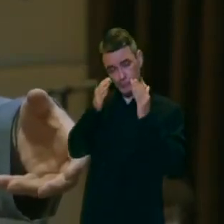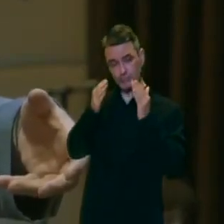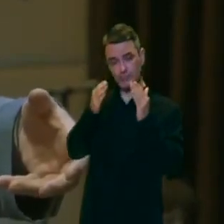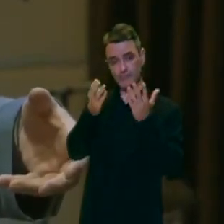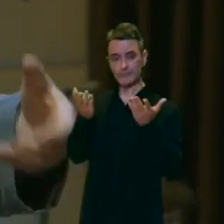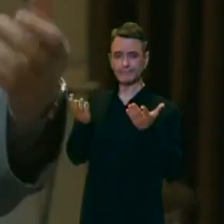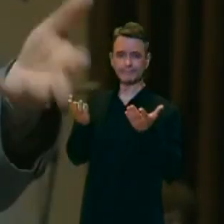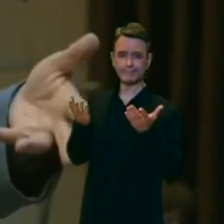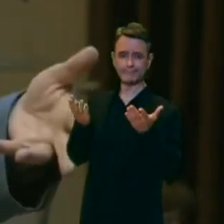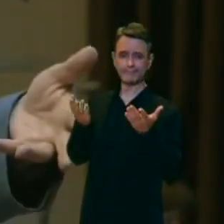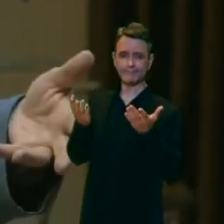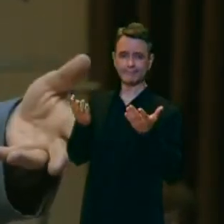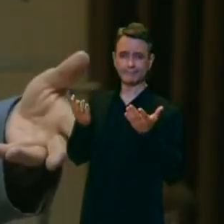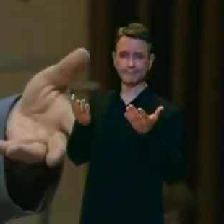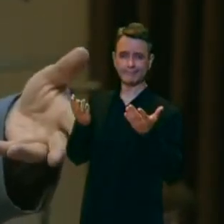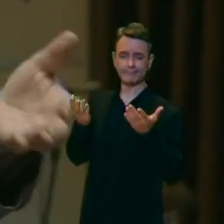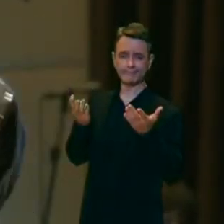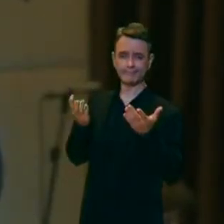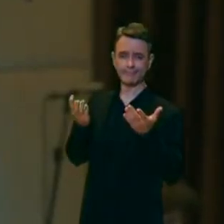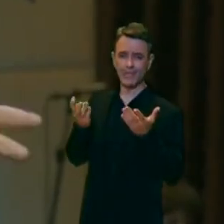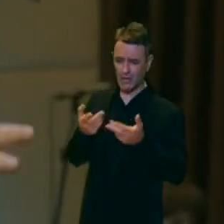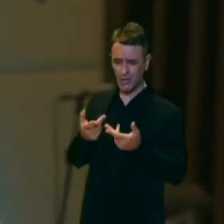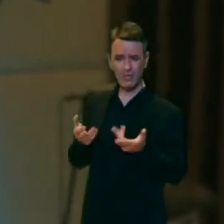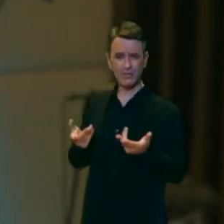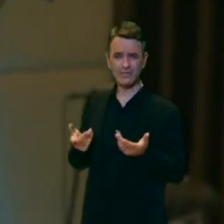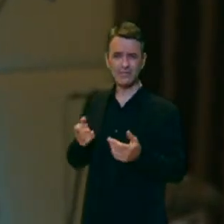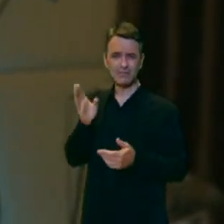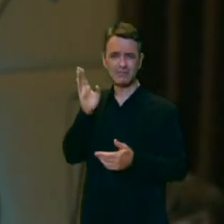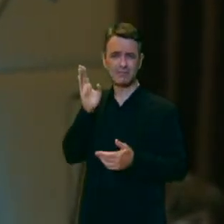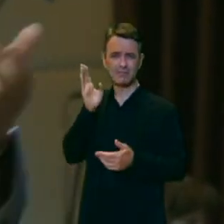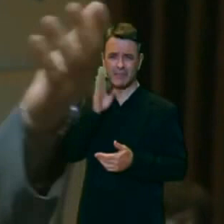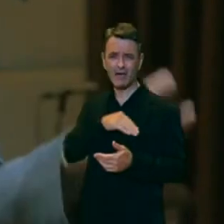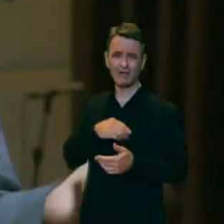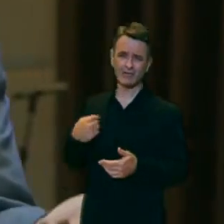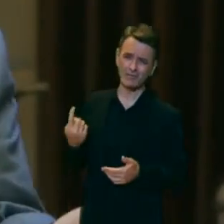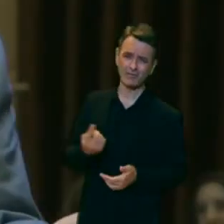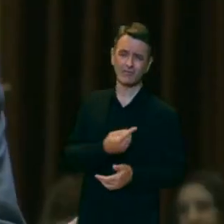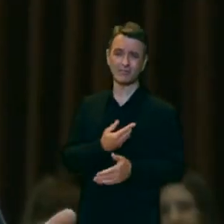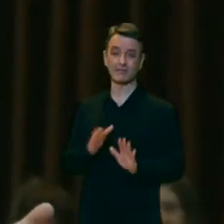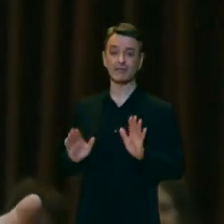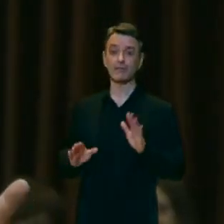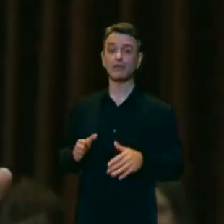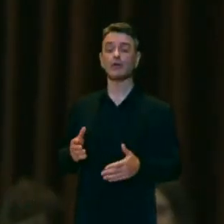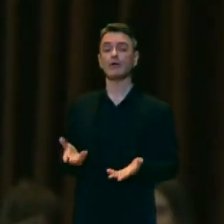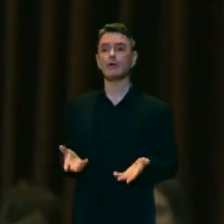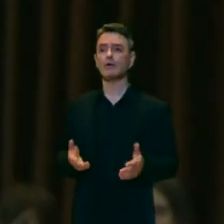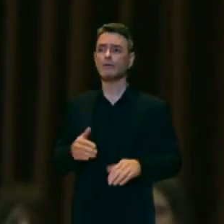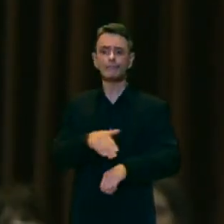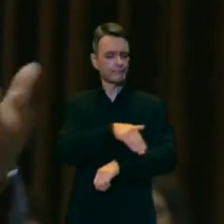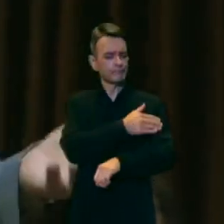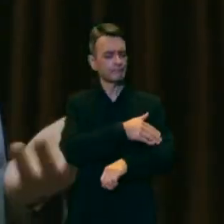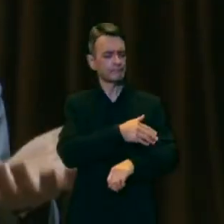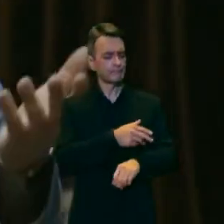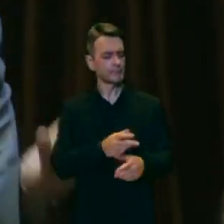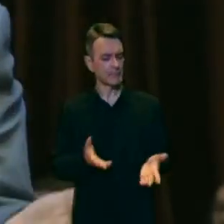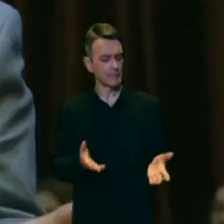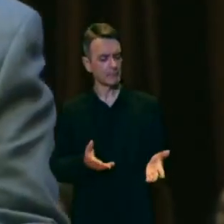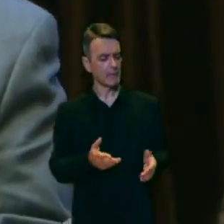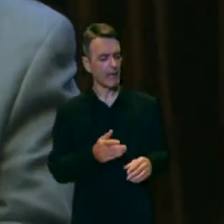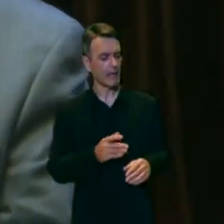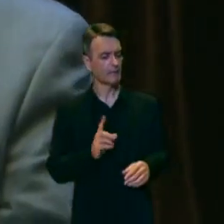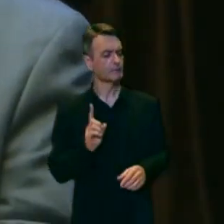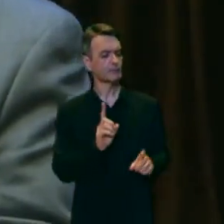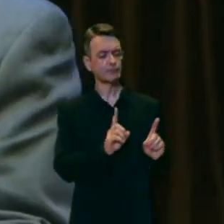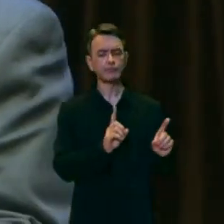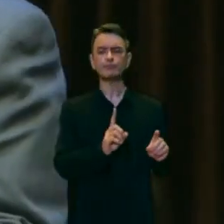está estragando a tua vida. Hoje de manhã eu falei que a gente vai para a rua às vezes para falar com pessoas que vivem na rua, no